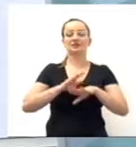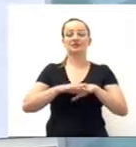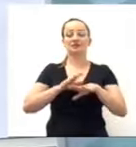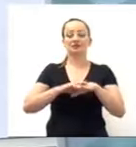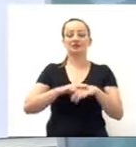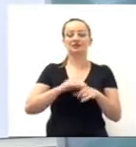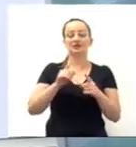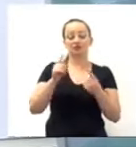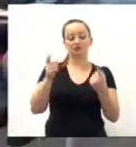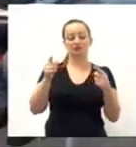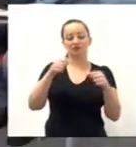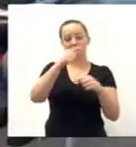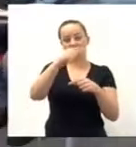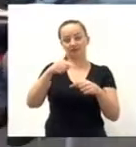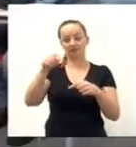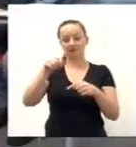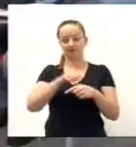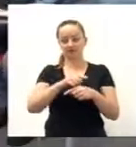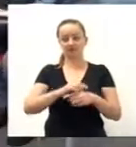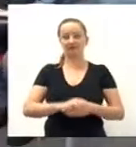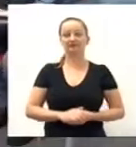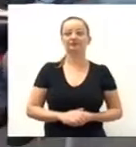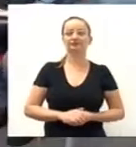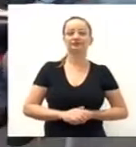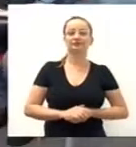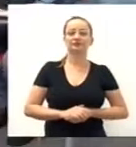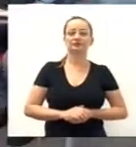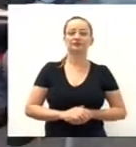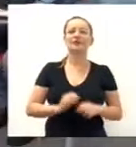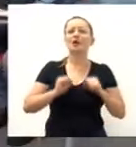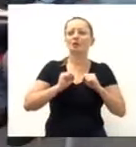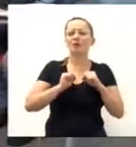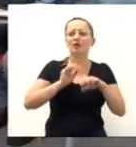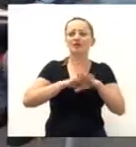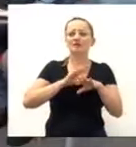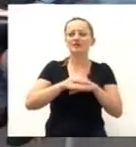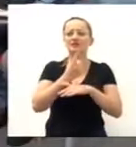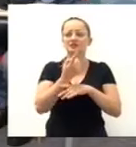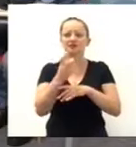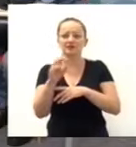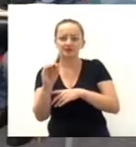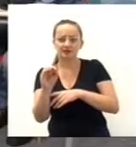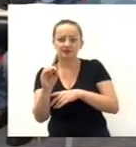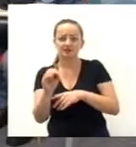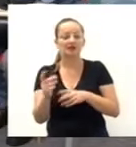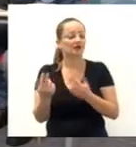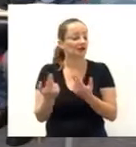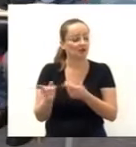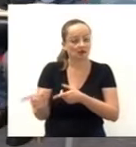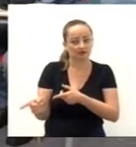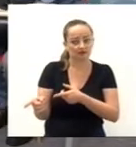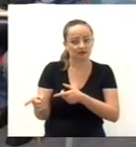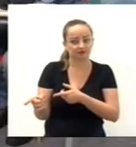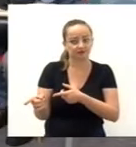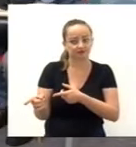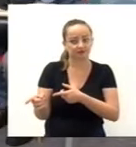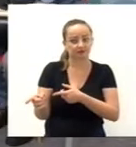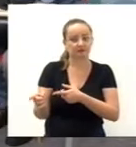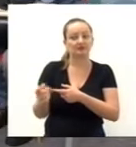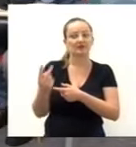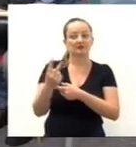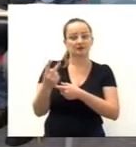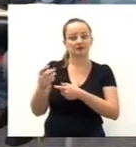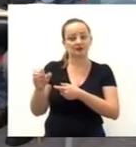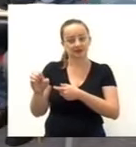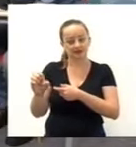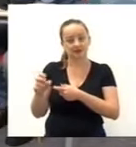em radiano o meu ângulo de 45. Eu posso fazer com 135? A mesma coisa. Com 225? A